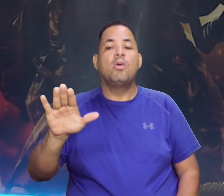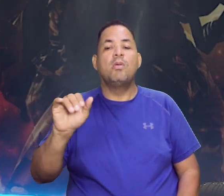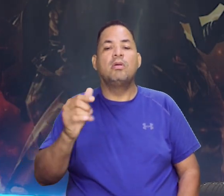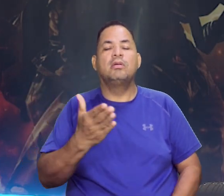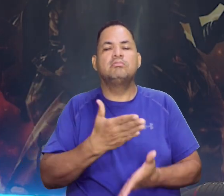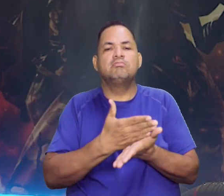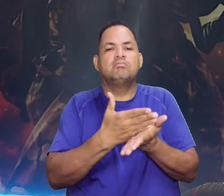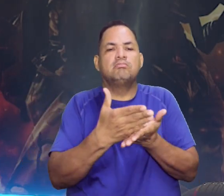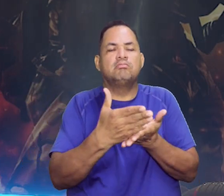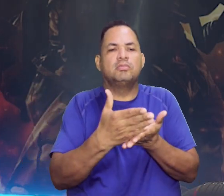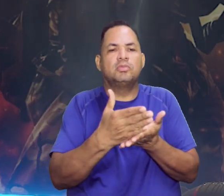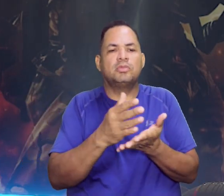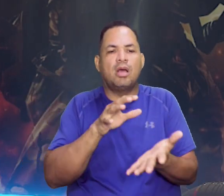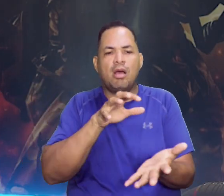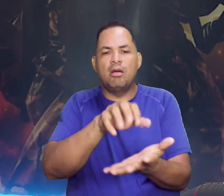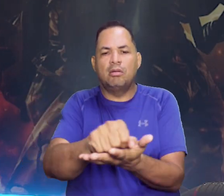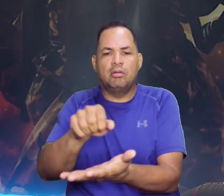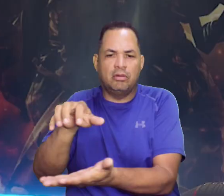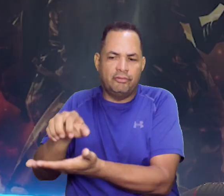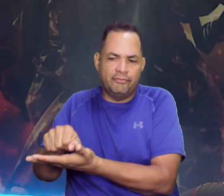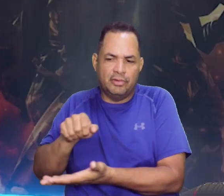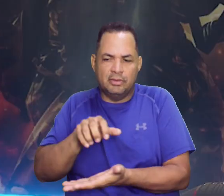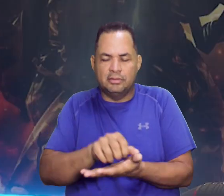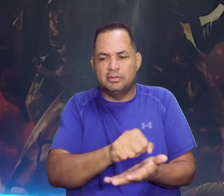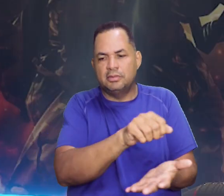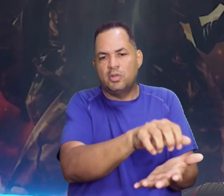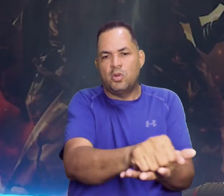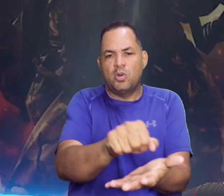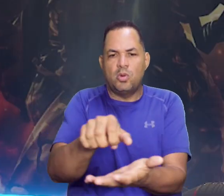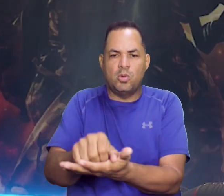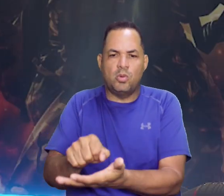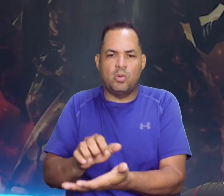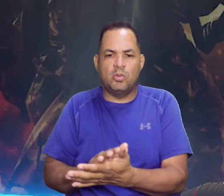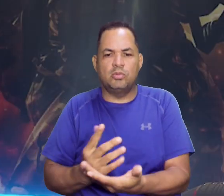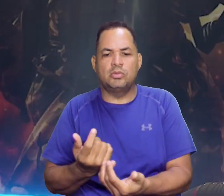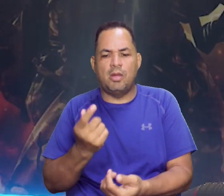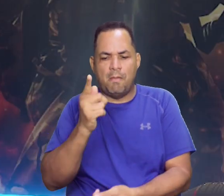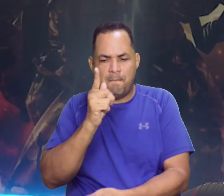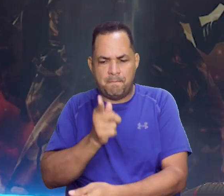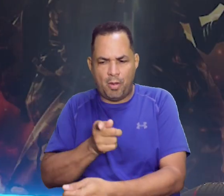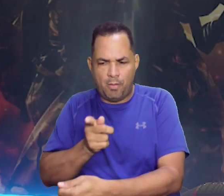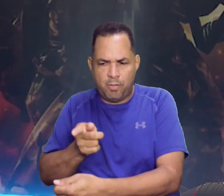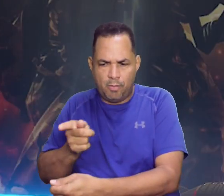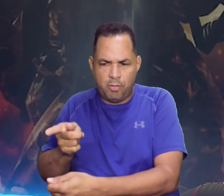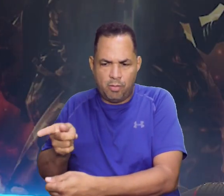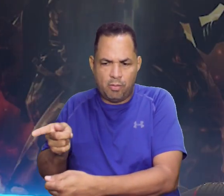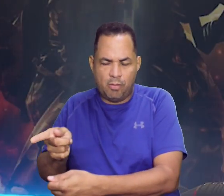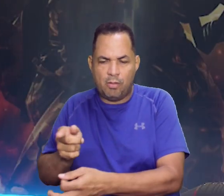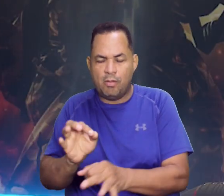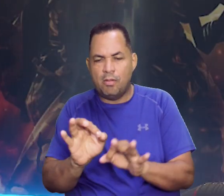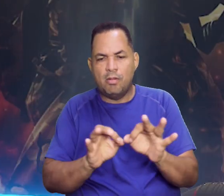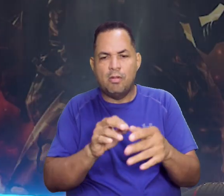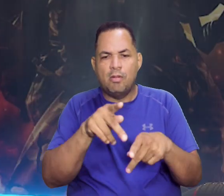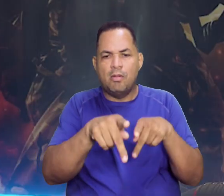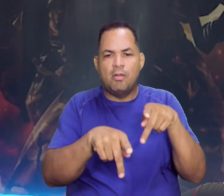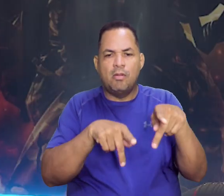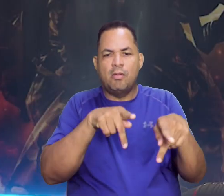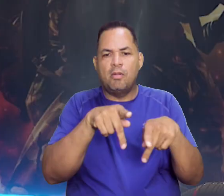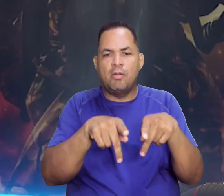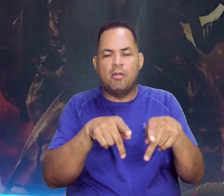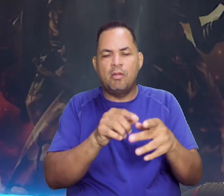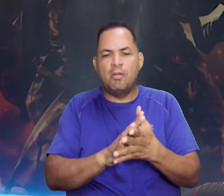vão começar a invadir os territórios, vão começar a dominar os povos. Uns povos, eles